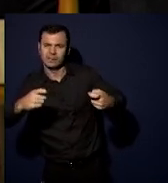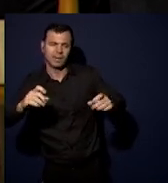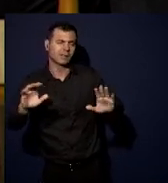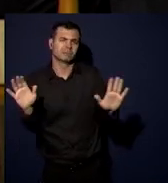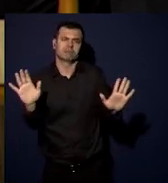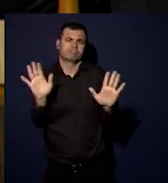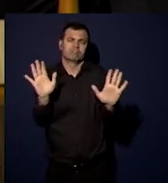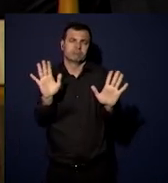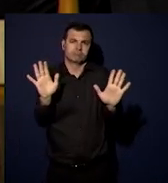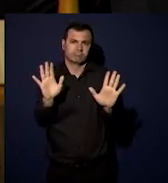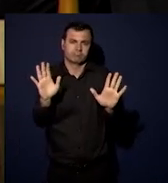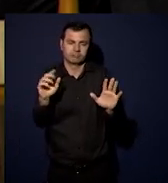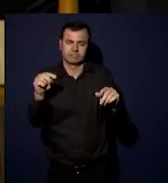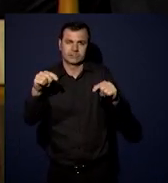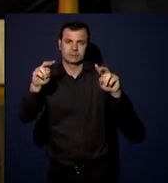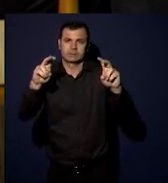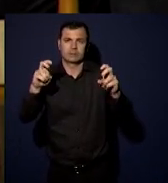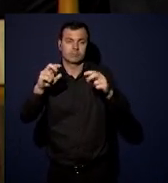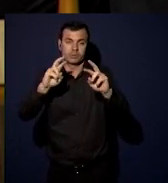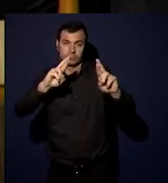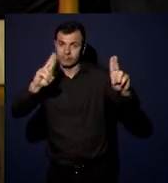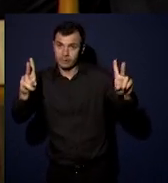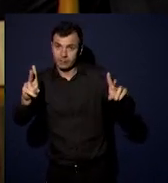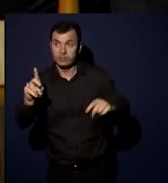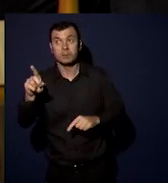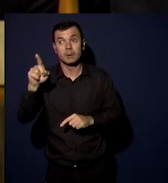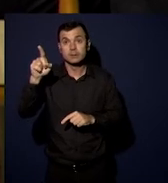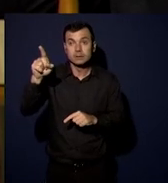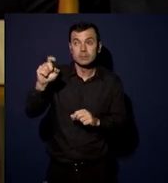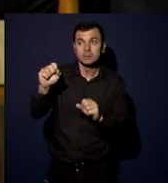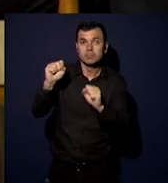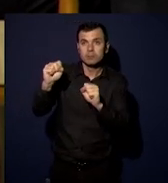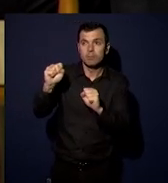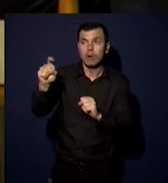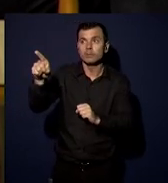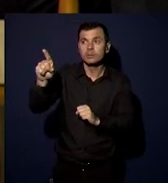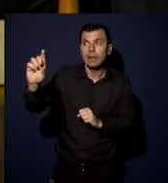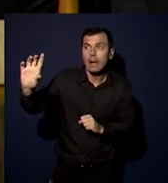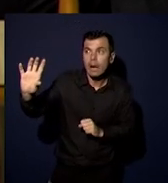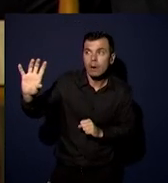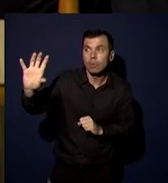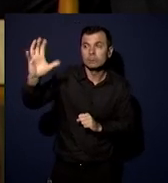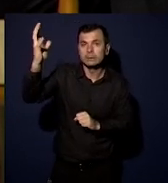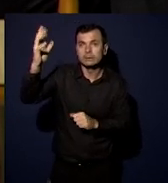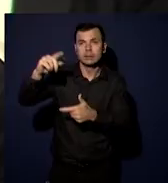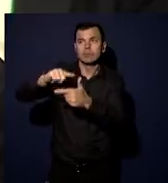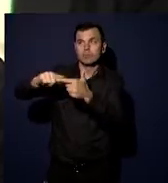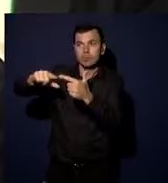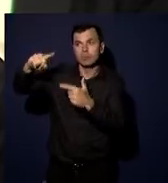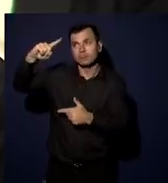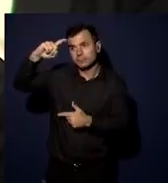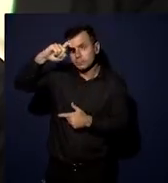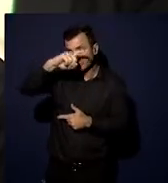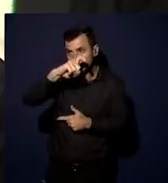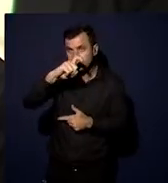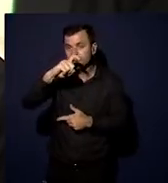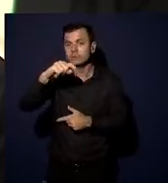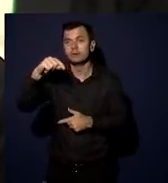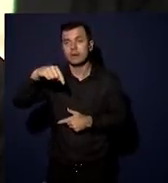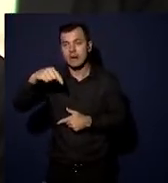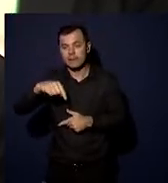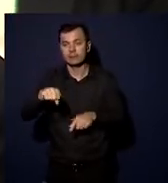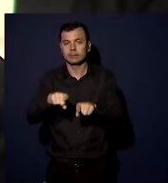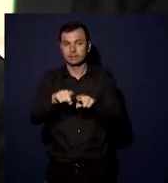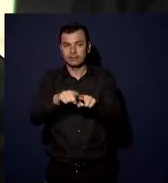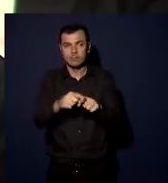coisa do tipo não é nesse sentido mas que a gente possa aproveitar momentos de Bonança energética para construir